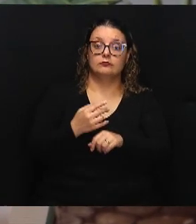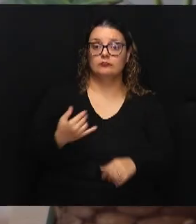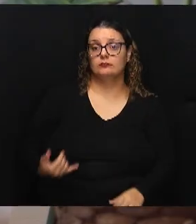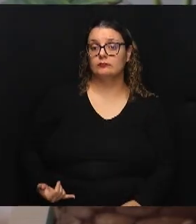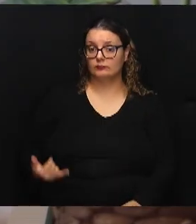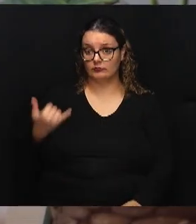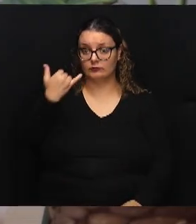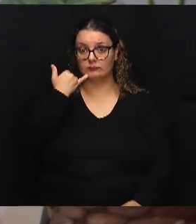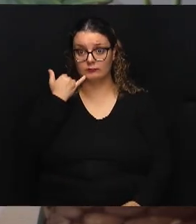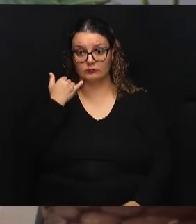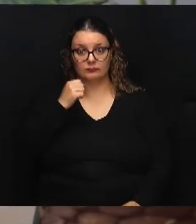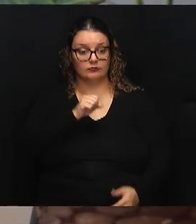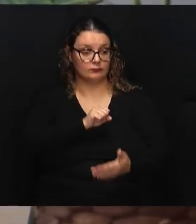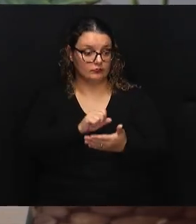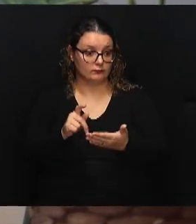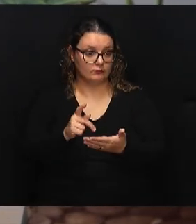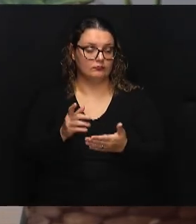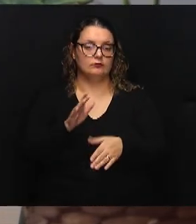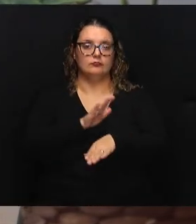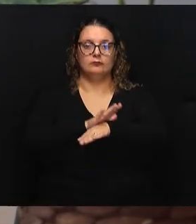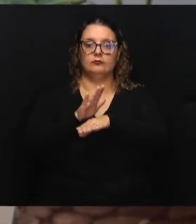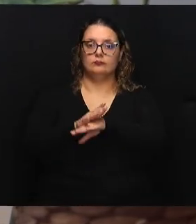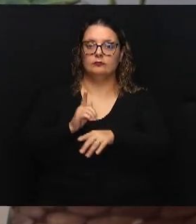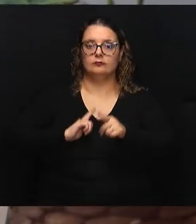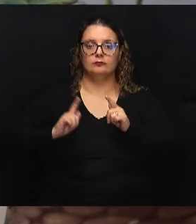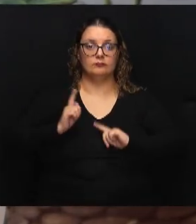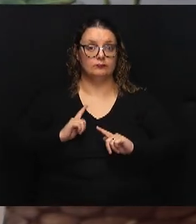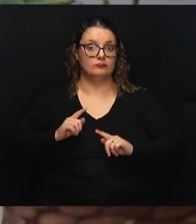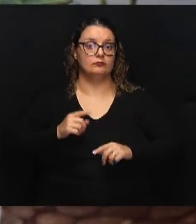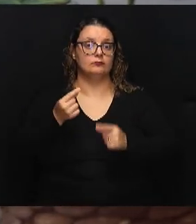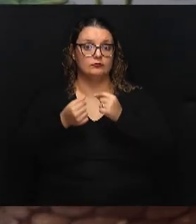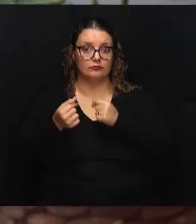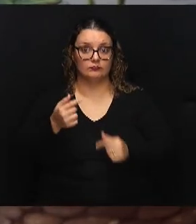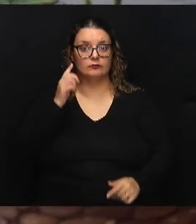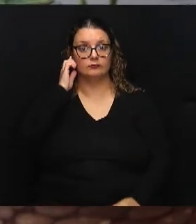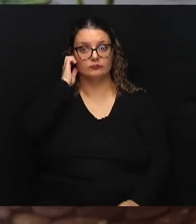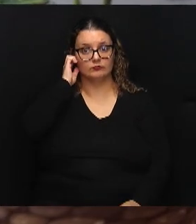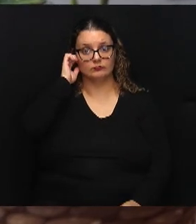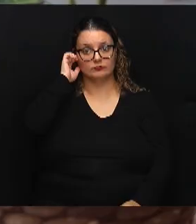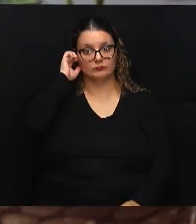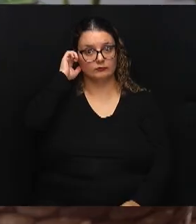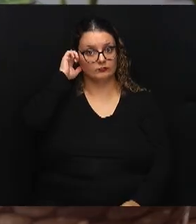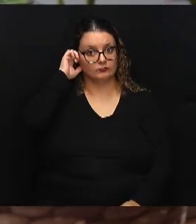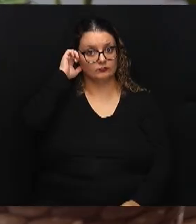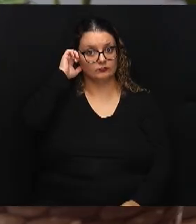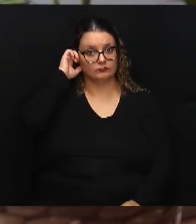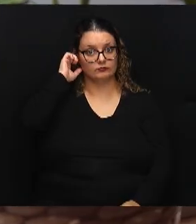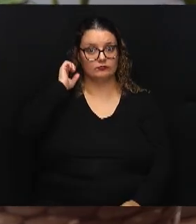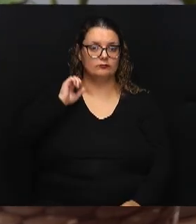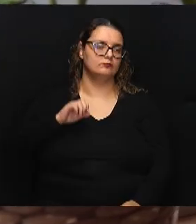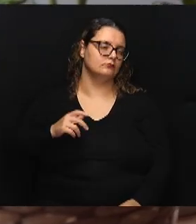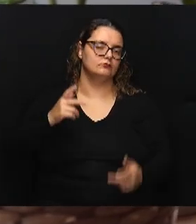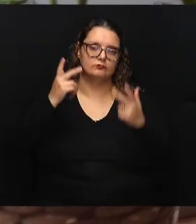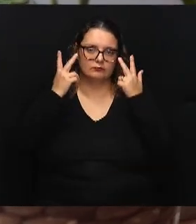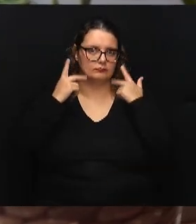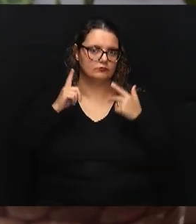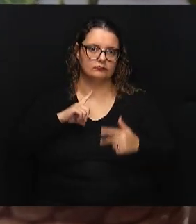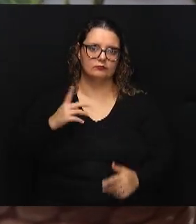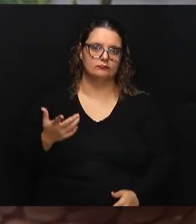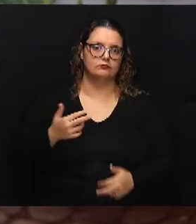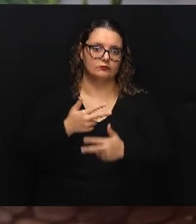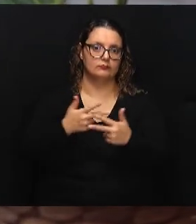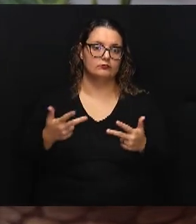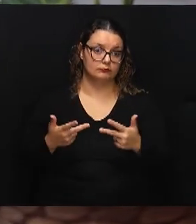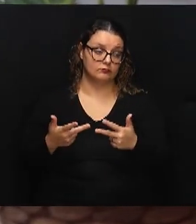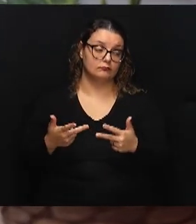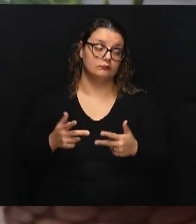mesmo, aplicativos com ajuda de gestão financeira, né, são muito recorrentes. E também tem uma coisa que talvez